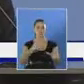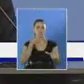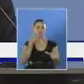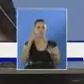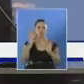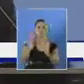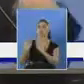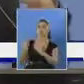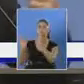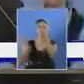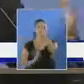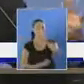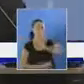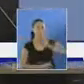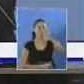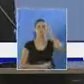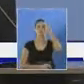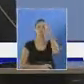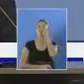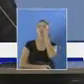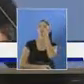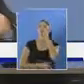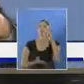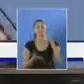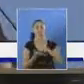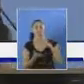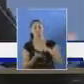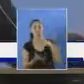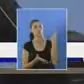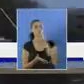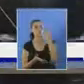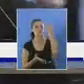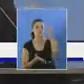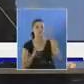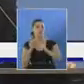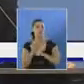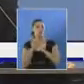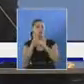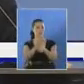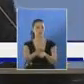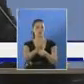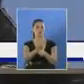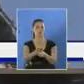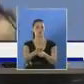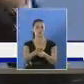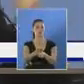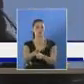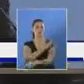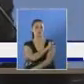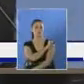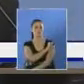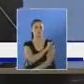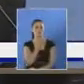que levem em consideração as necessidades de proteção. são